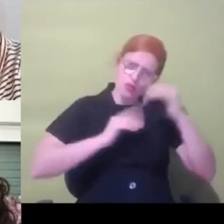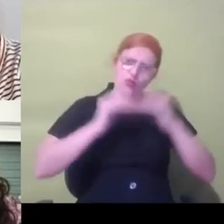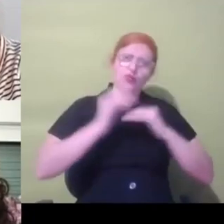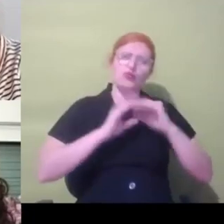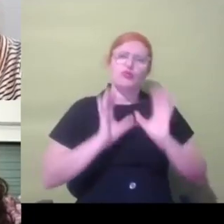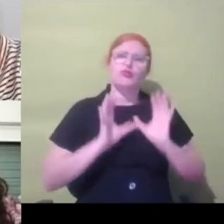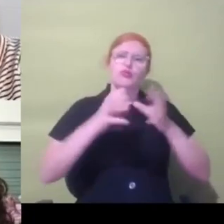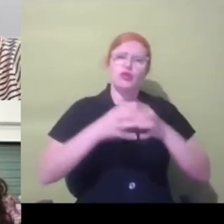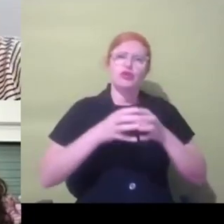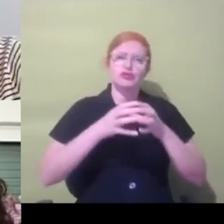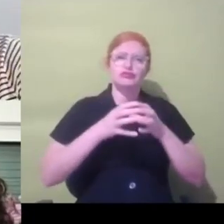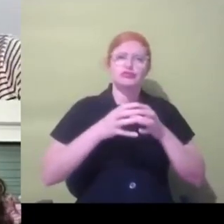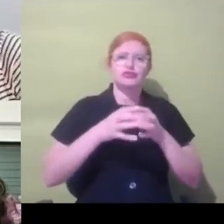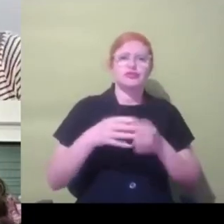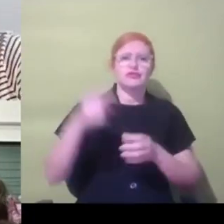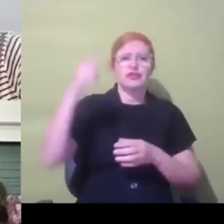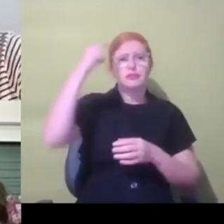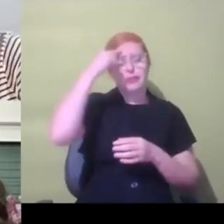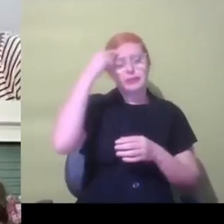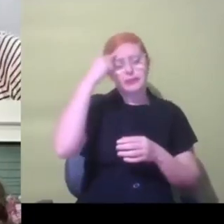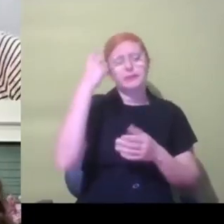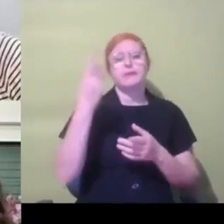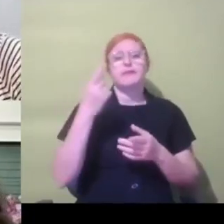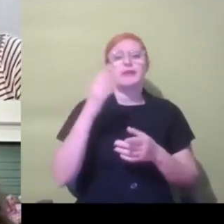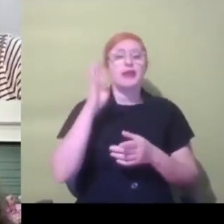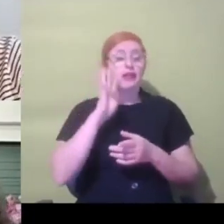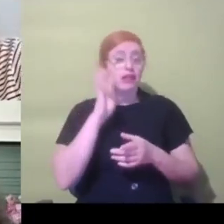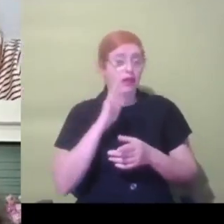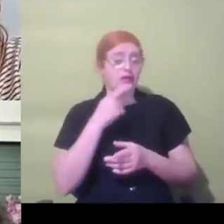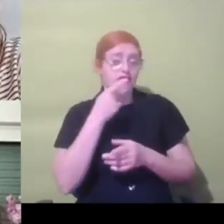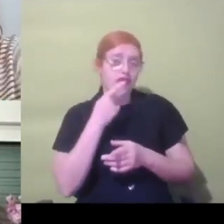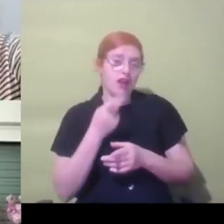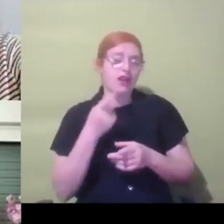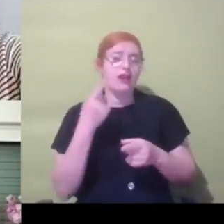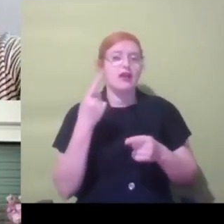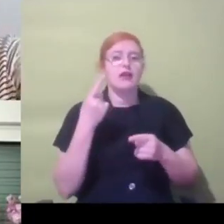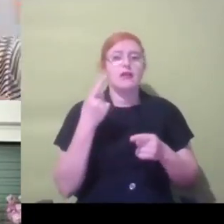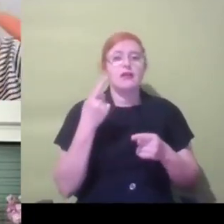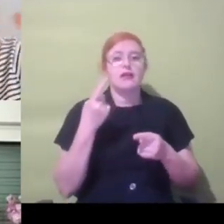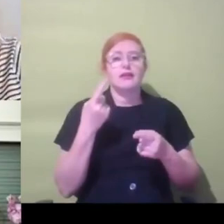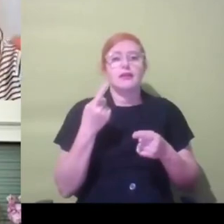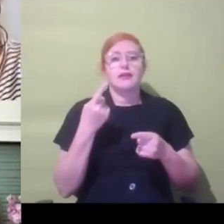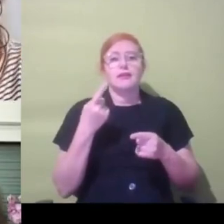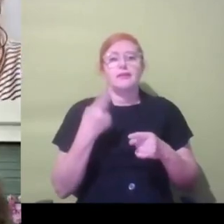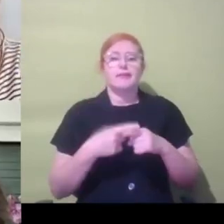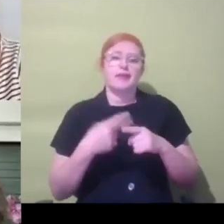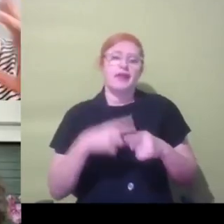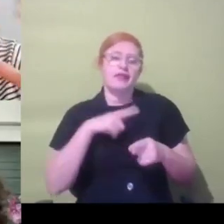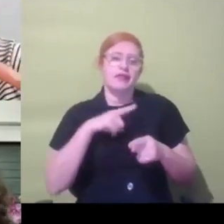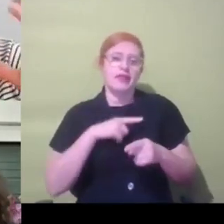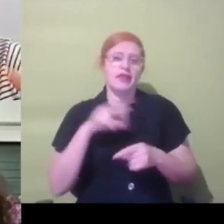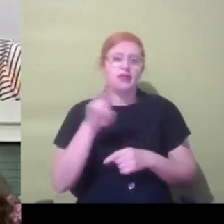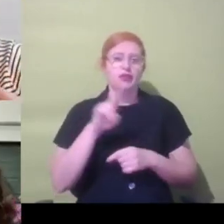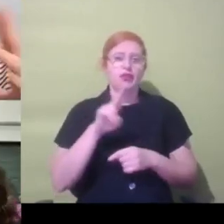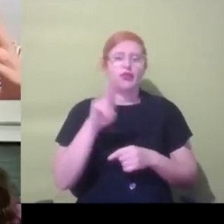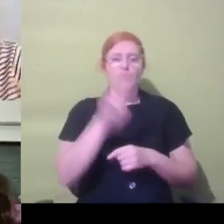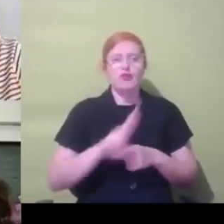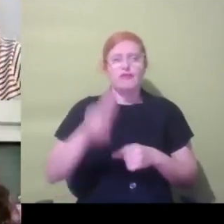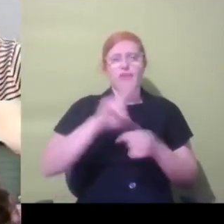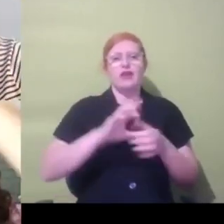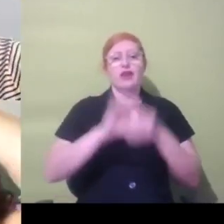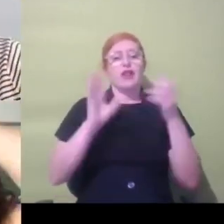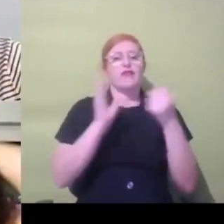pensamento. É legal falar isso, Malu, porque às vezes porque tem esse nome, né, Universidade